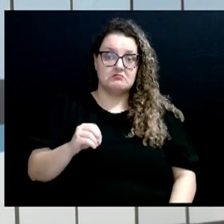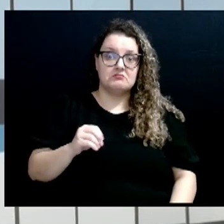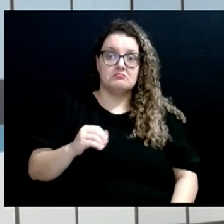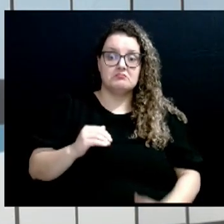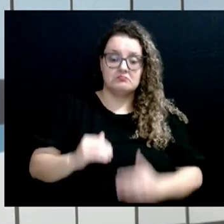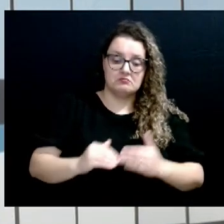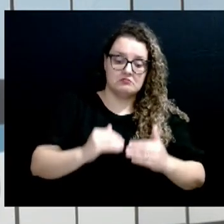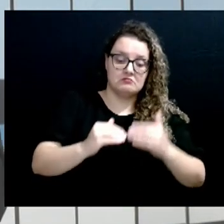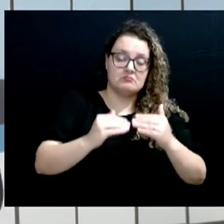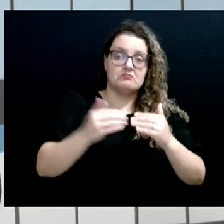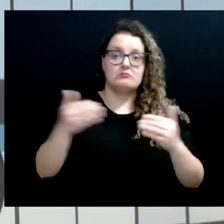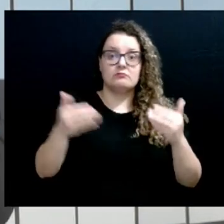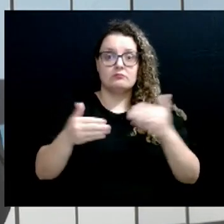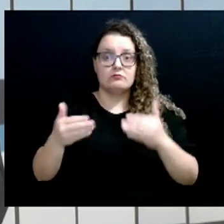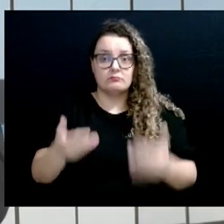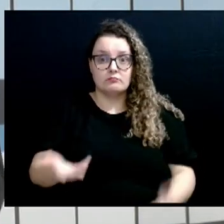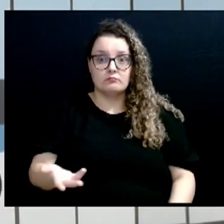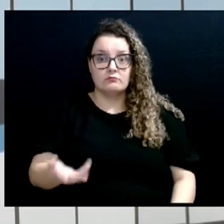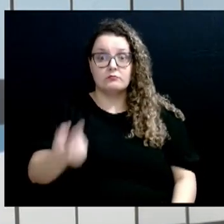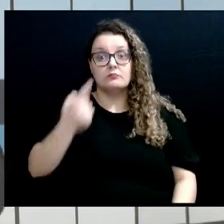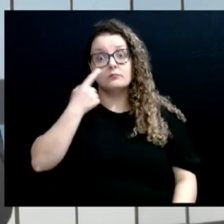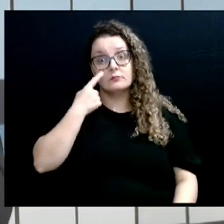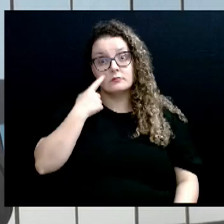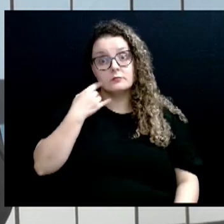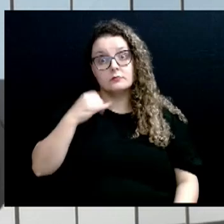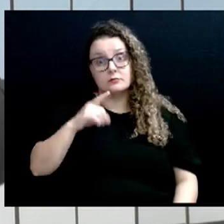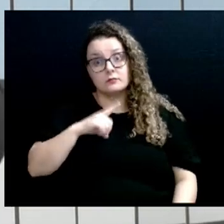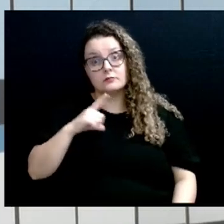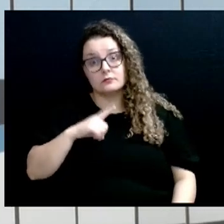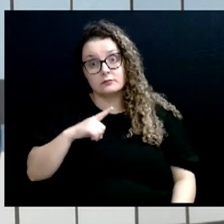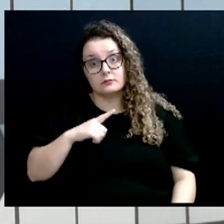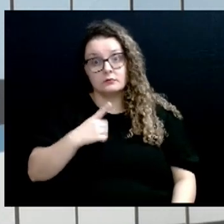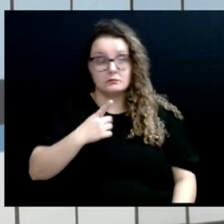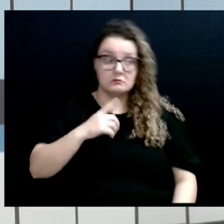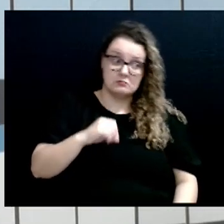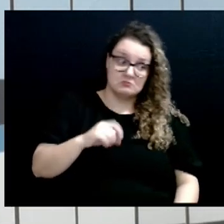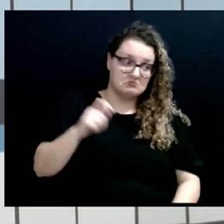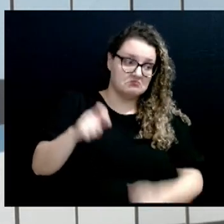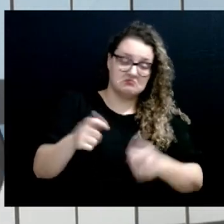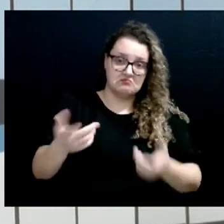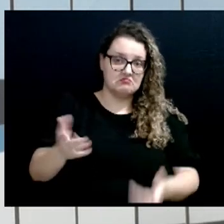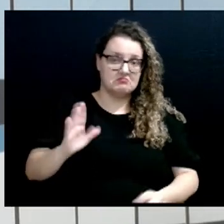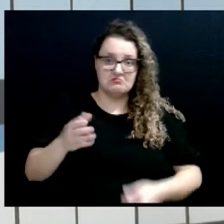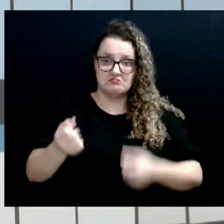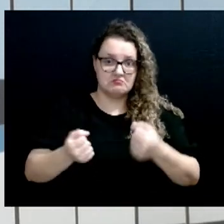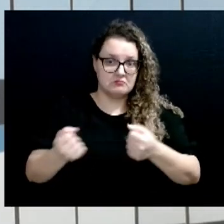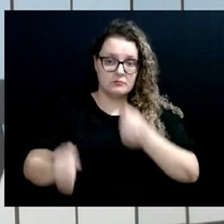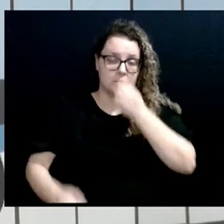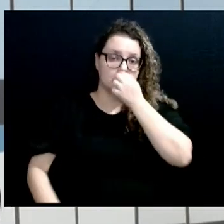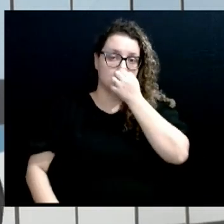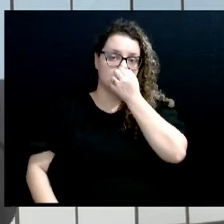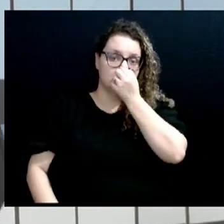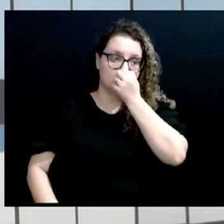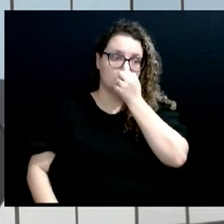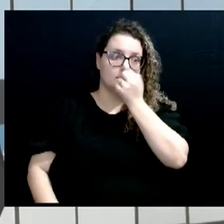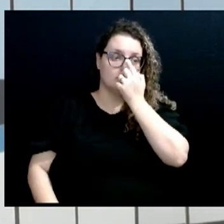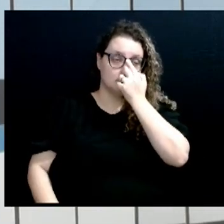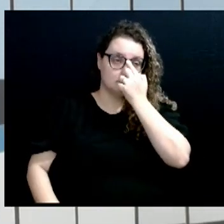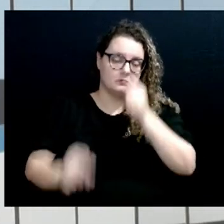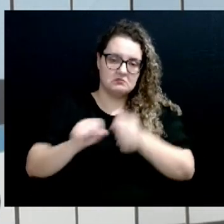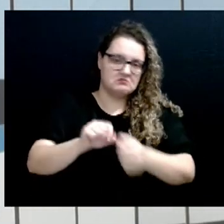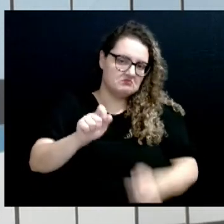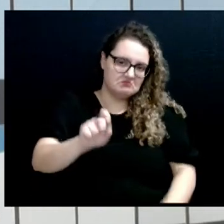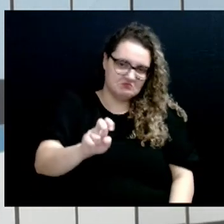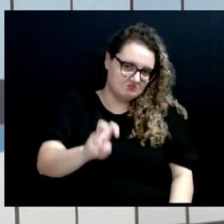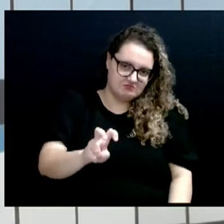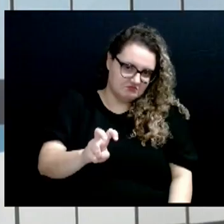entrando ali, para ver se ela tem necessidade de fazer 10 aulas ou não. Tem pessoas que já dirigem, essas pessoas fariam ali 5 aulas, né, só para realmente